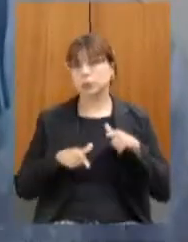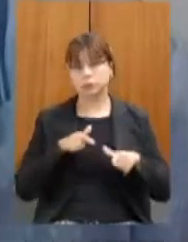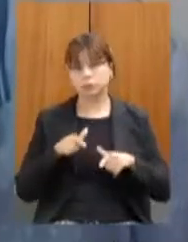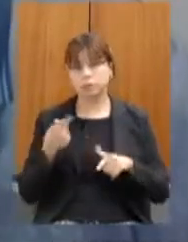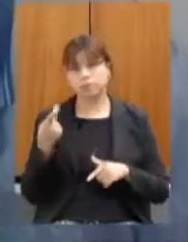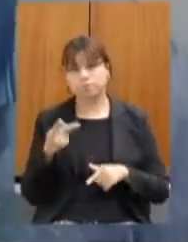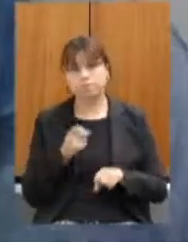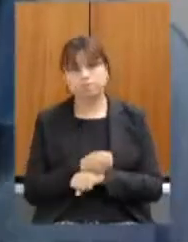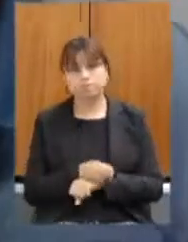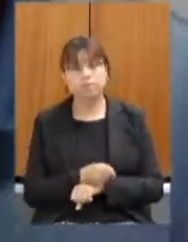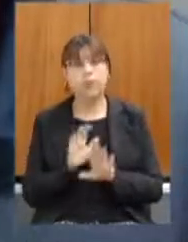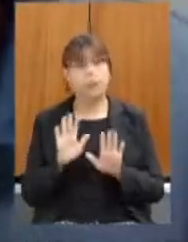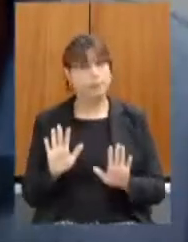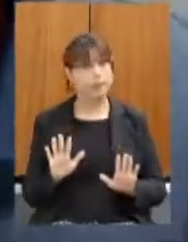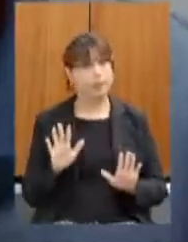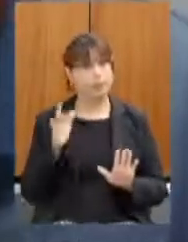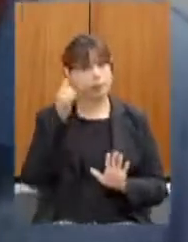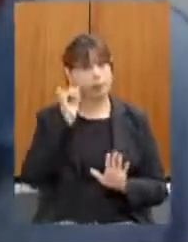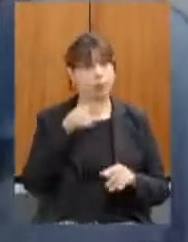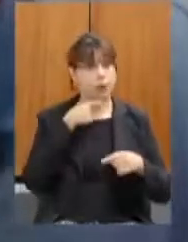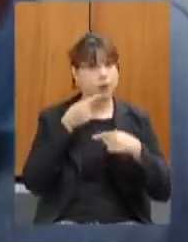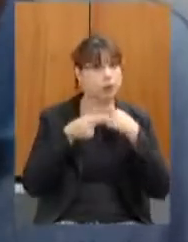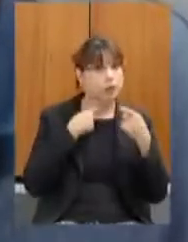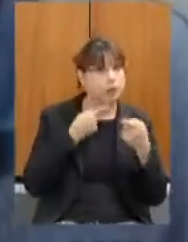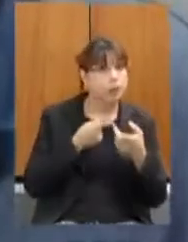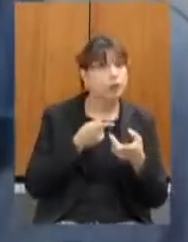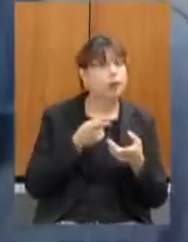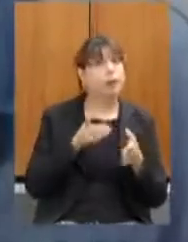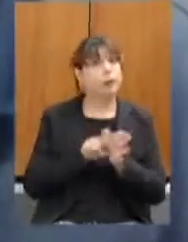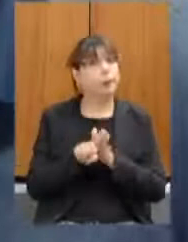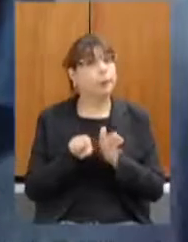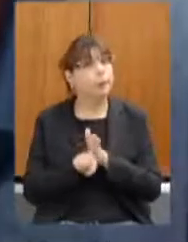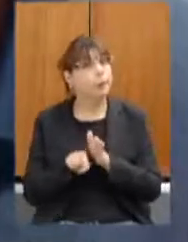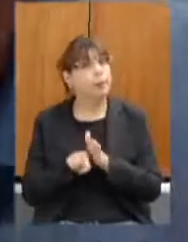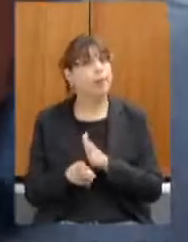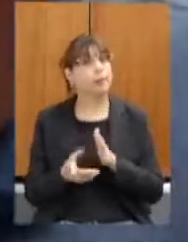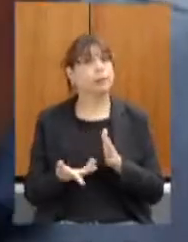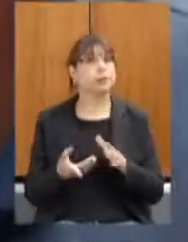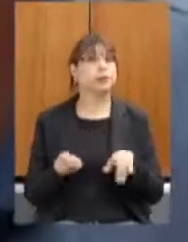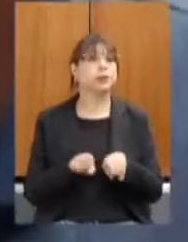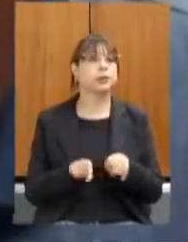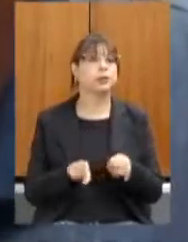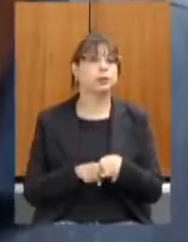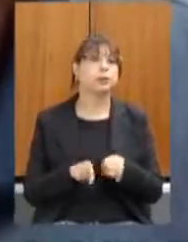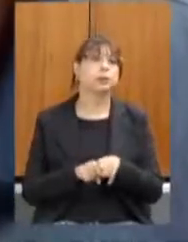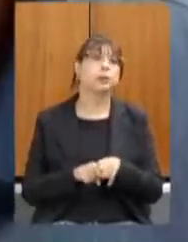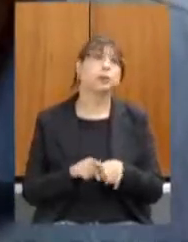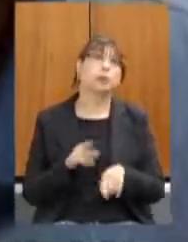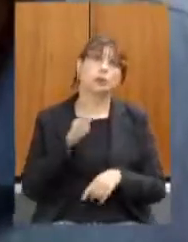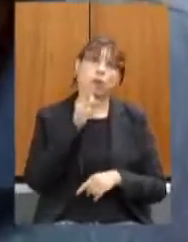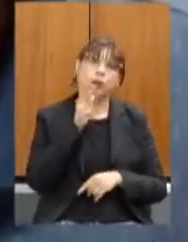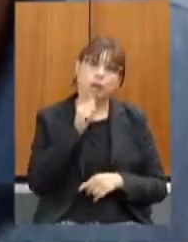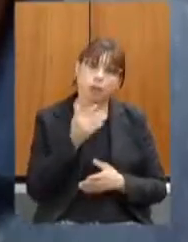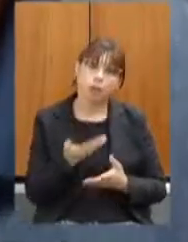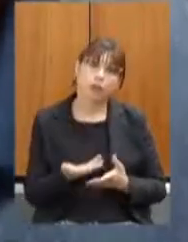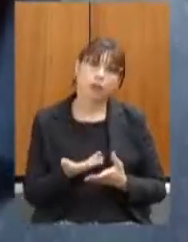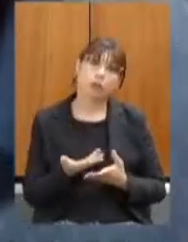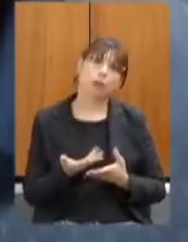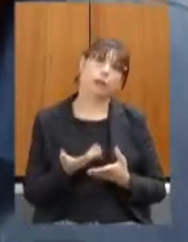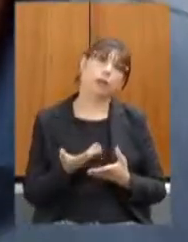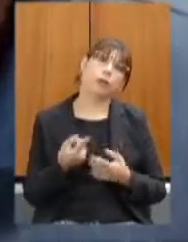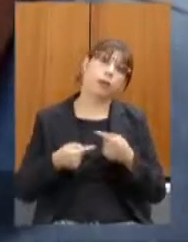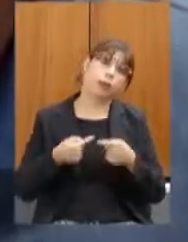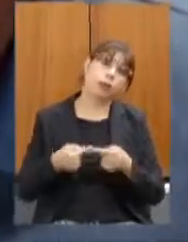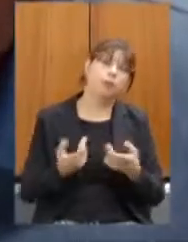mas para evitar esses questionamentos em cima do deputado EA burocracia ela também mata